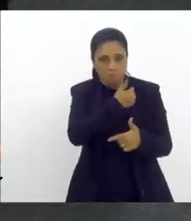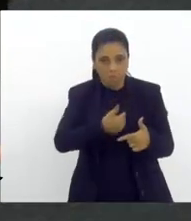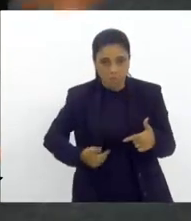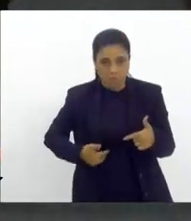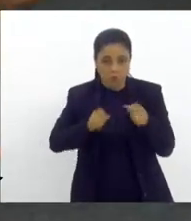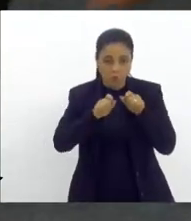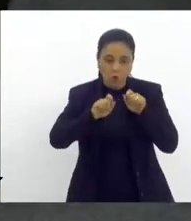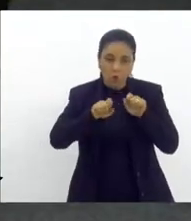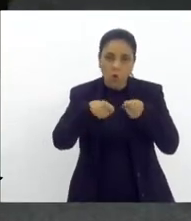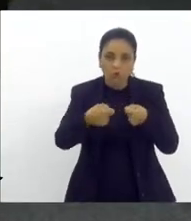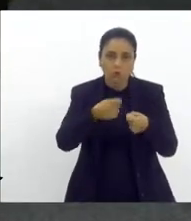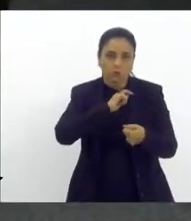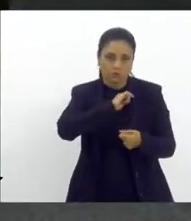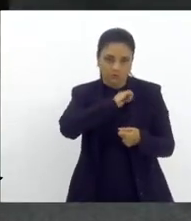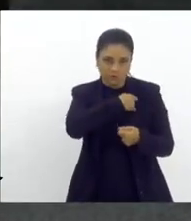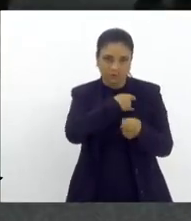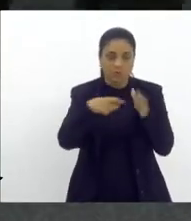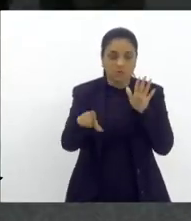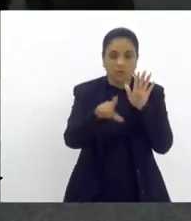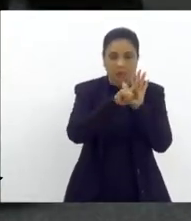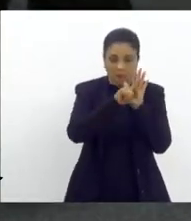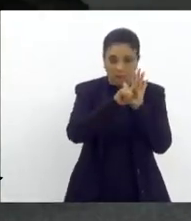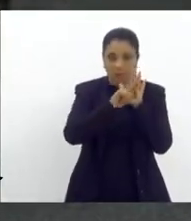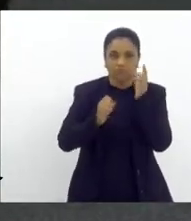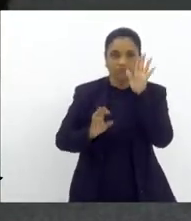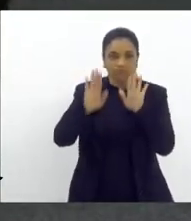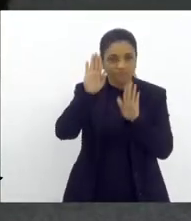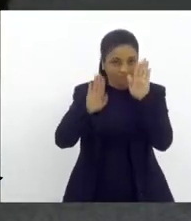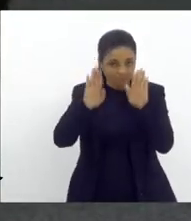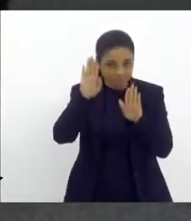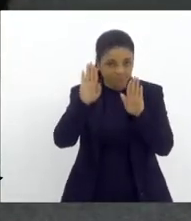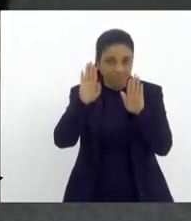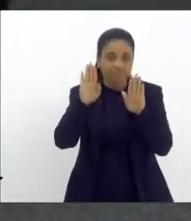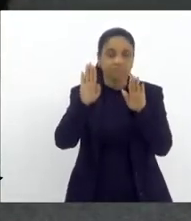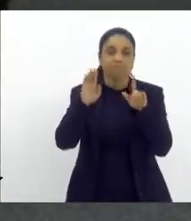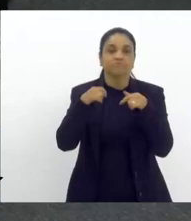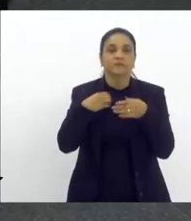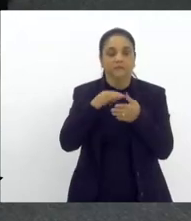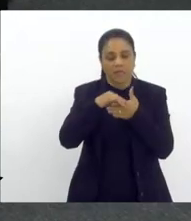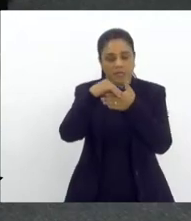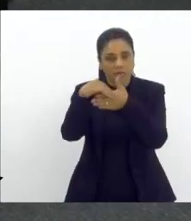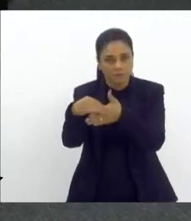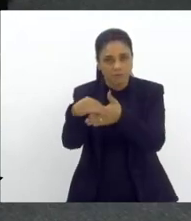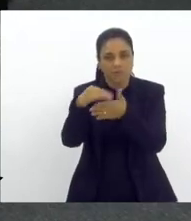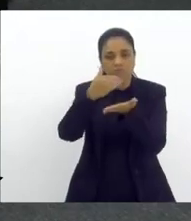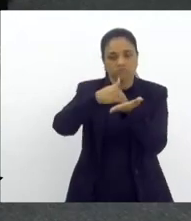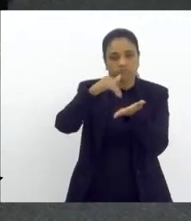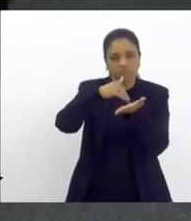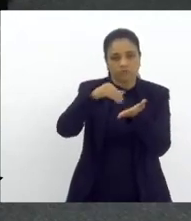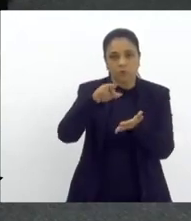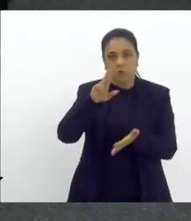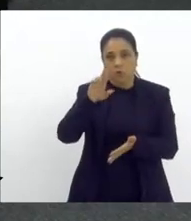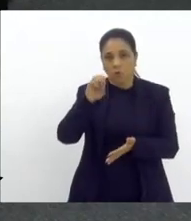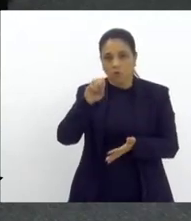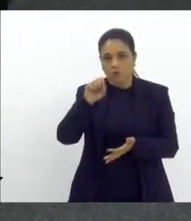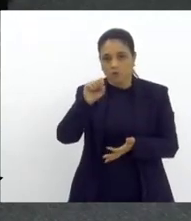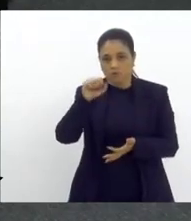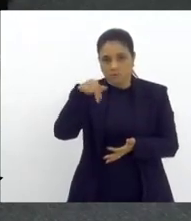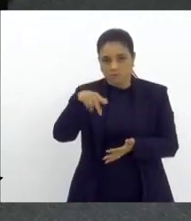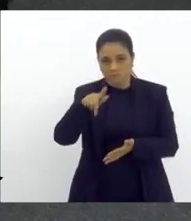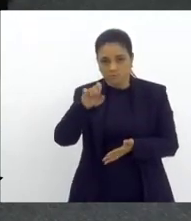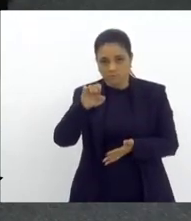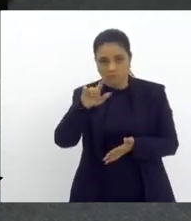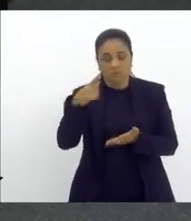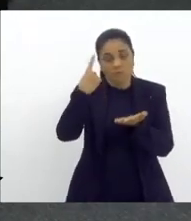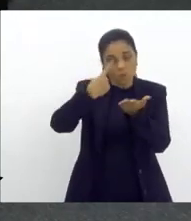controle de fiscalização da lei de licitação Então já está sendo encaminhado pela secretária Rosângela Gomes e é um compromisso